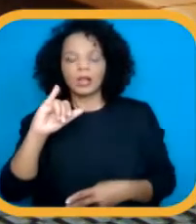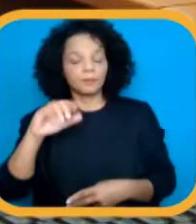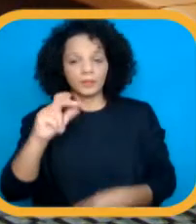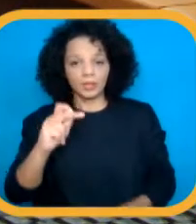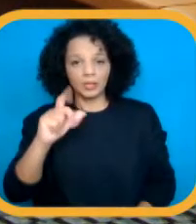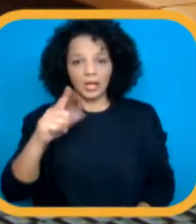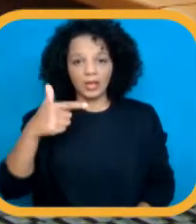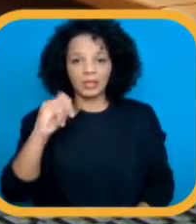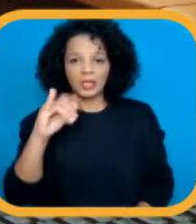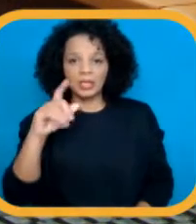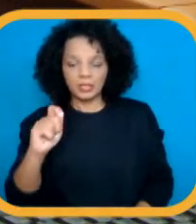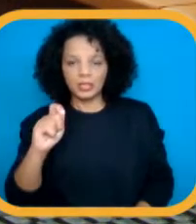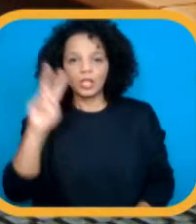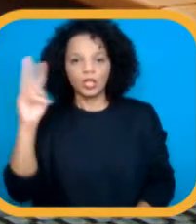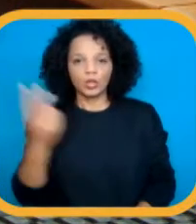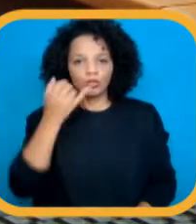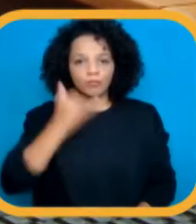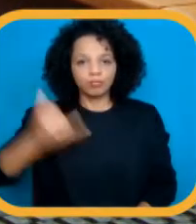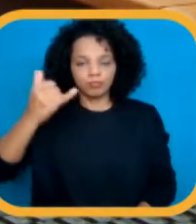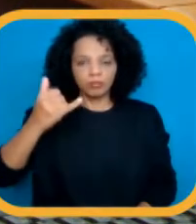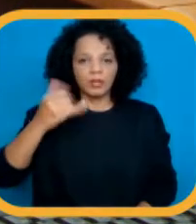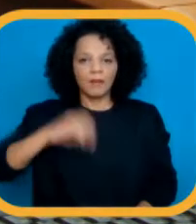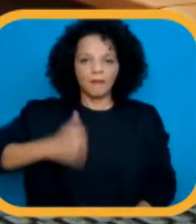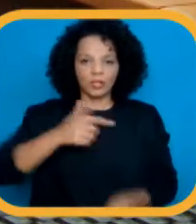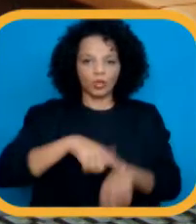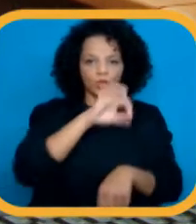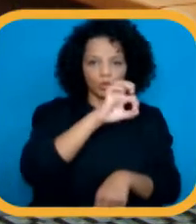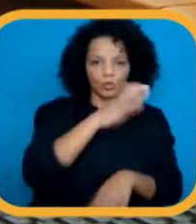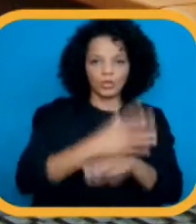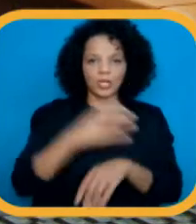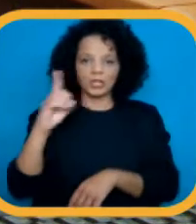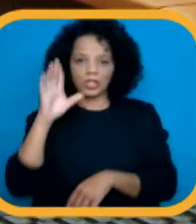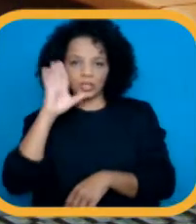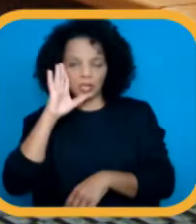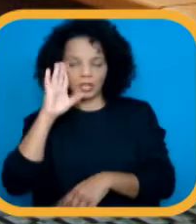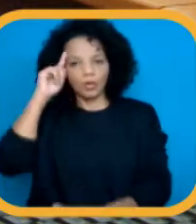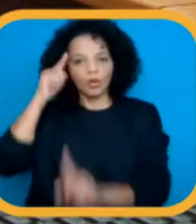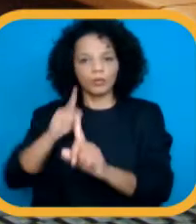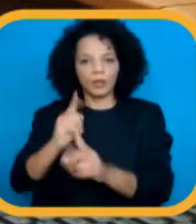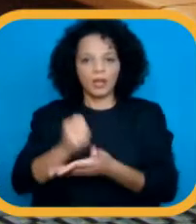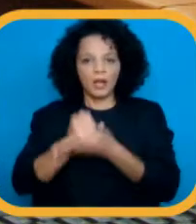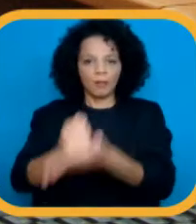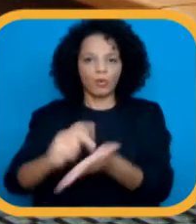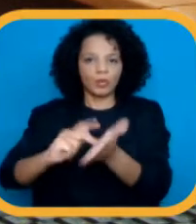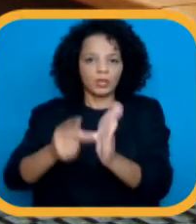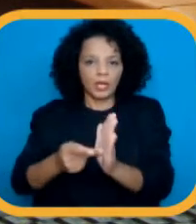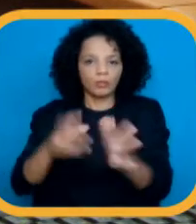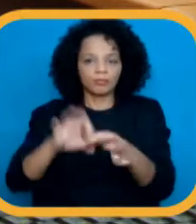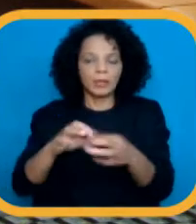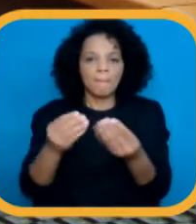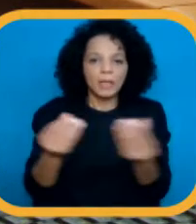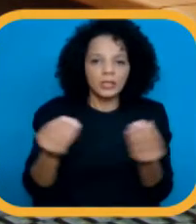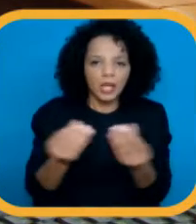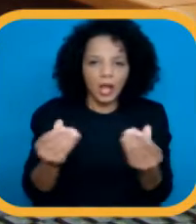criámos duas linhas verdes que funcionavam das 8 às 18 para apoio técnico, quer ao nível